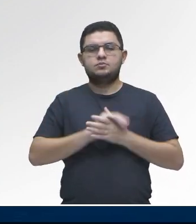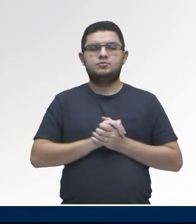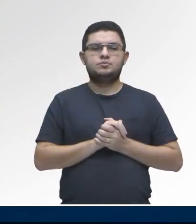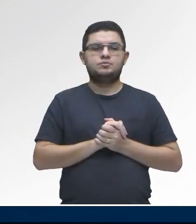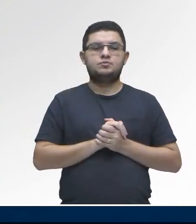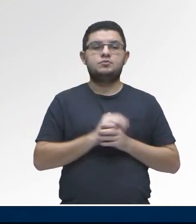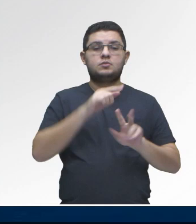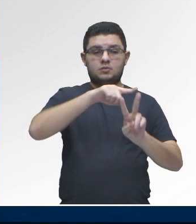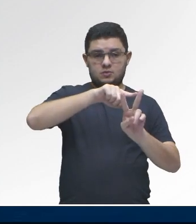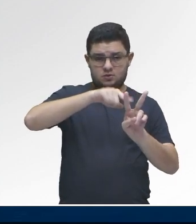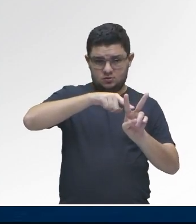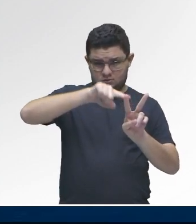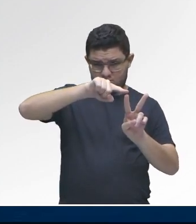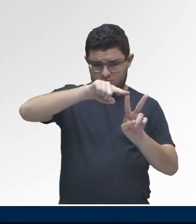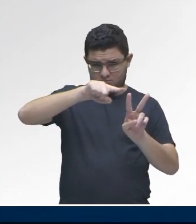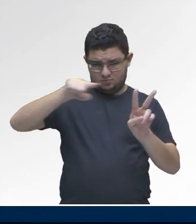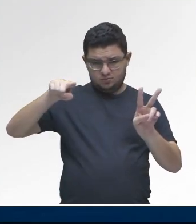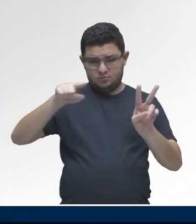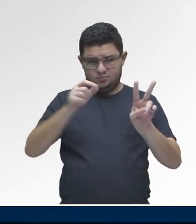essa raiz.